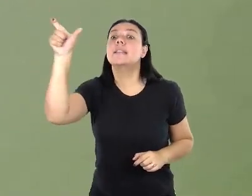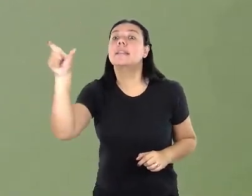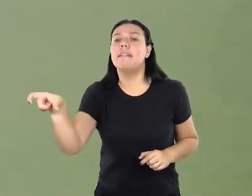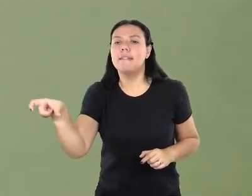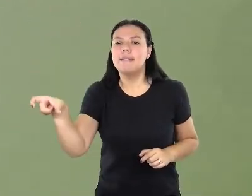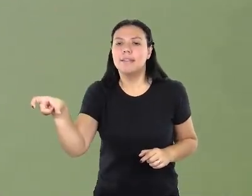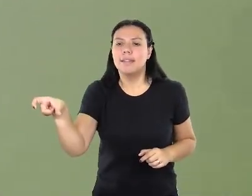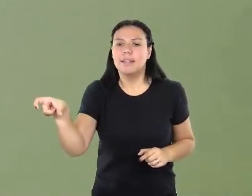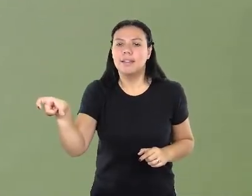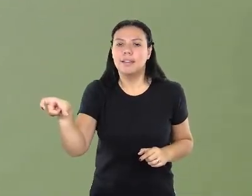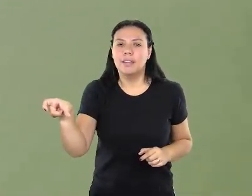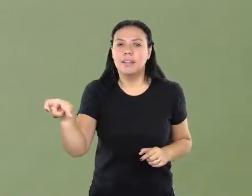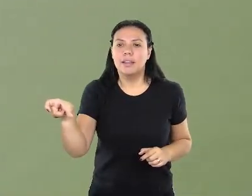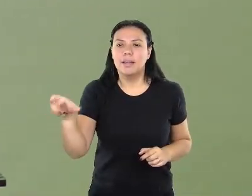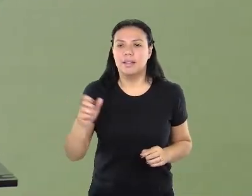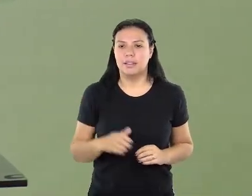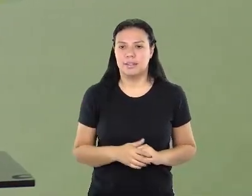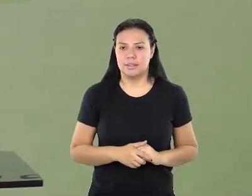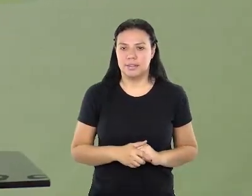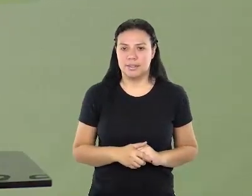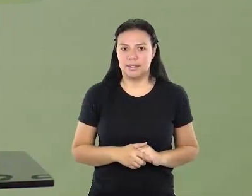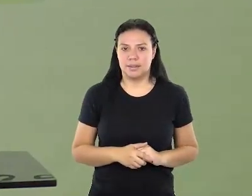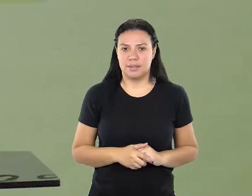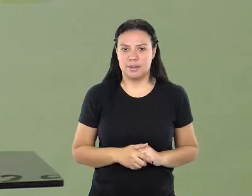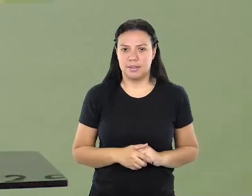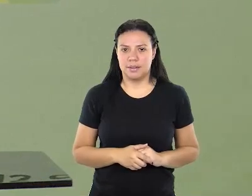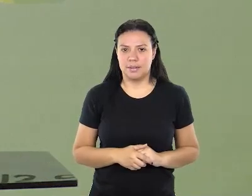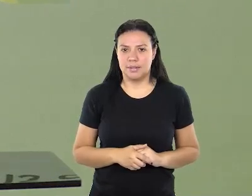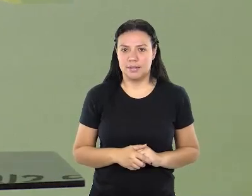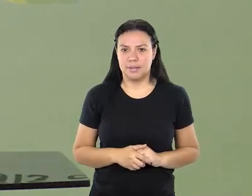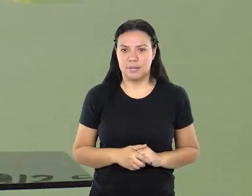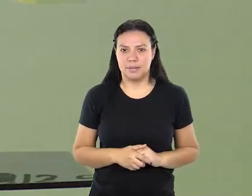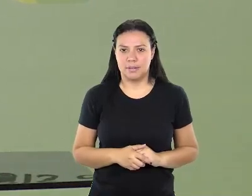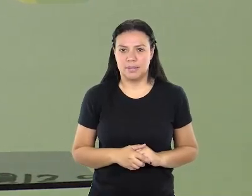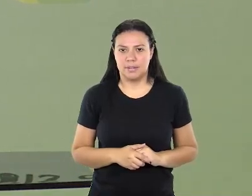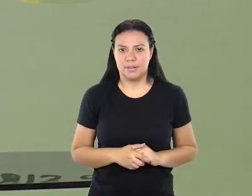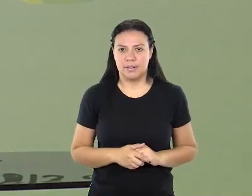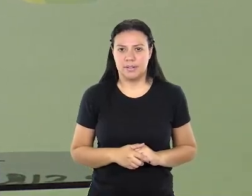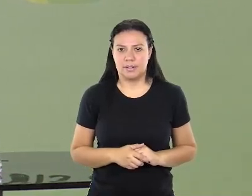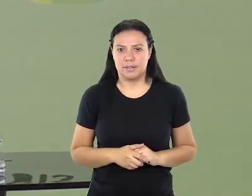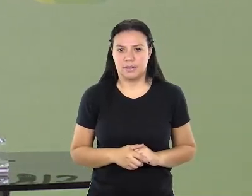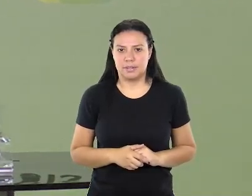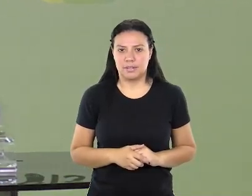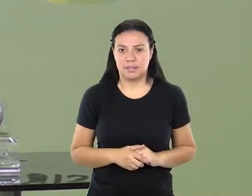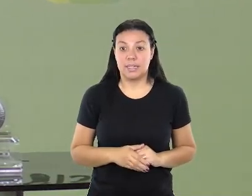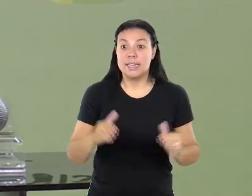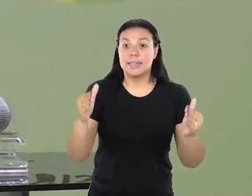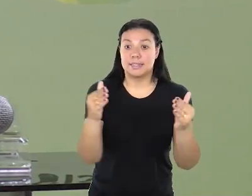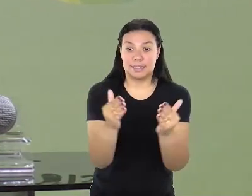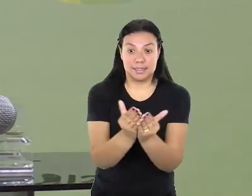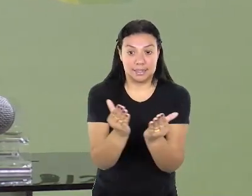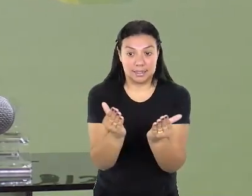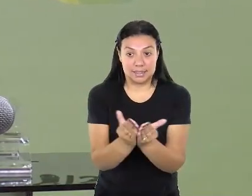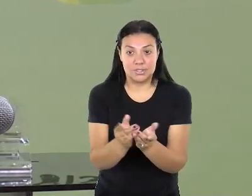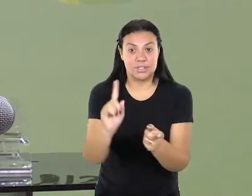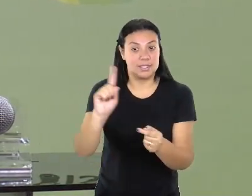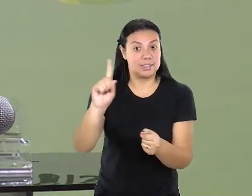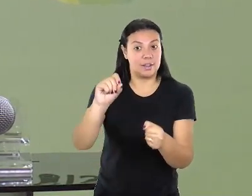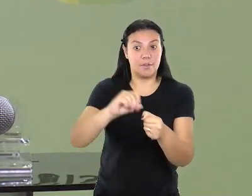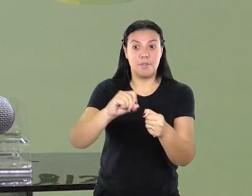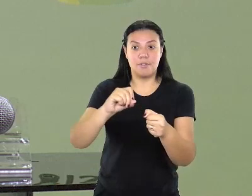Sabe o que eu depreendo daqui? Fica zangado, não. Que crente que não faz a obra missionária é infeliz.